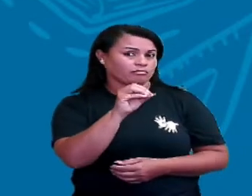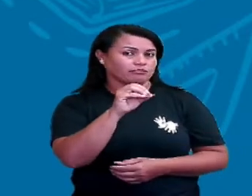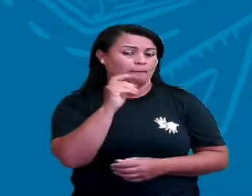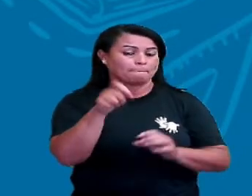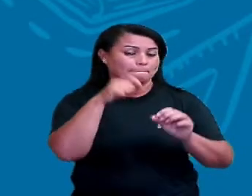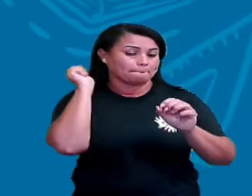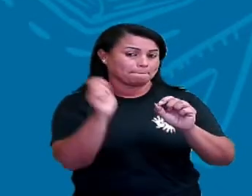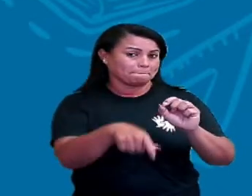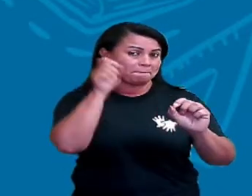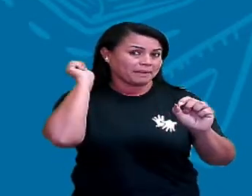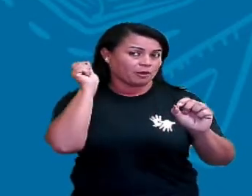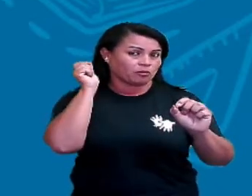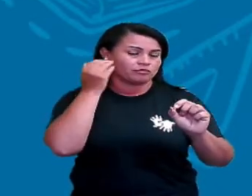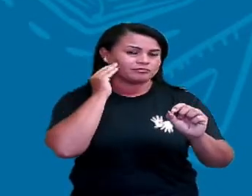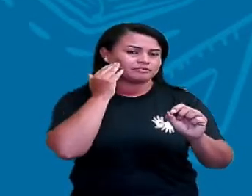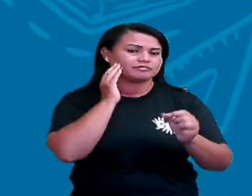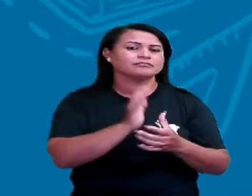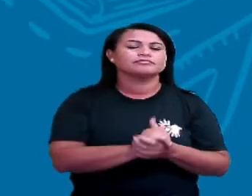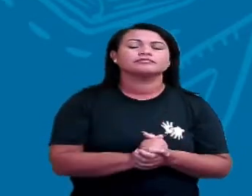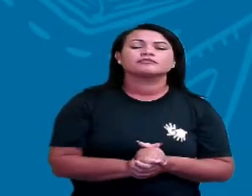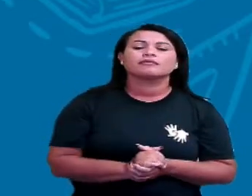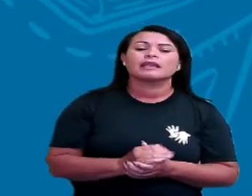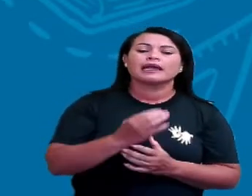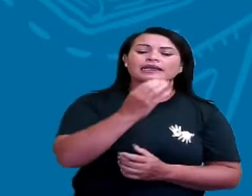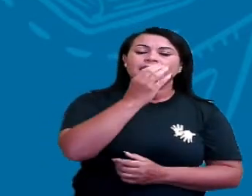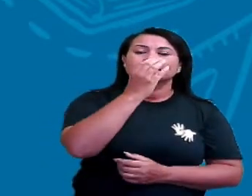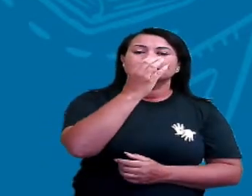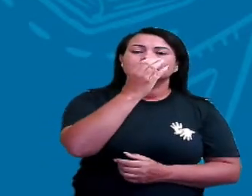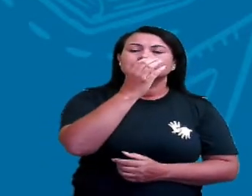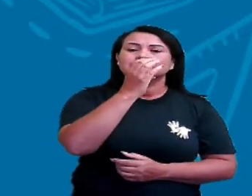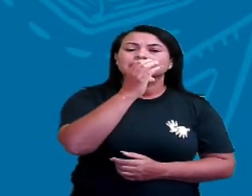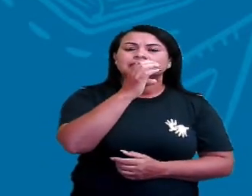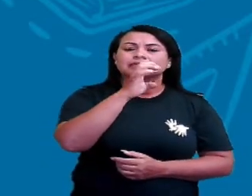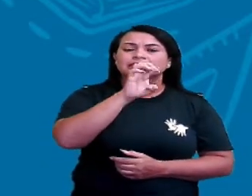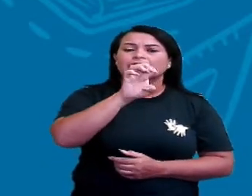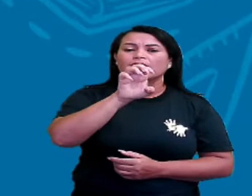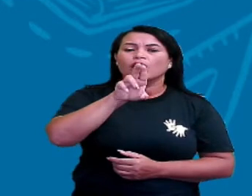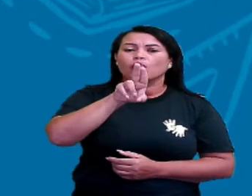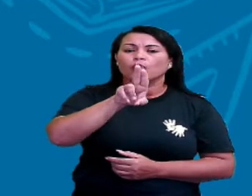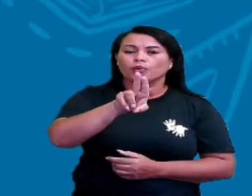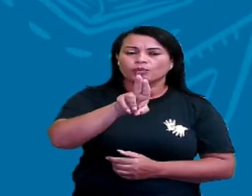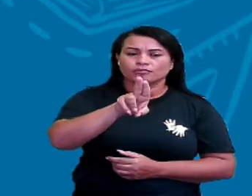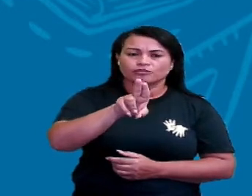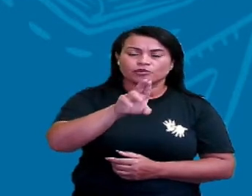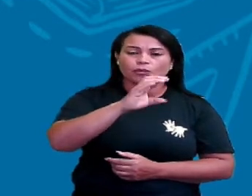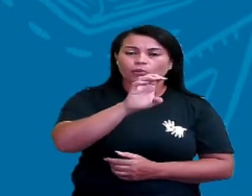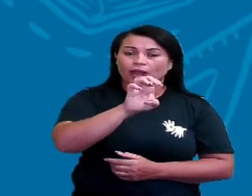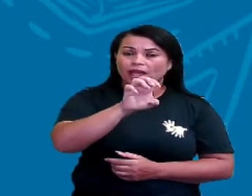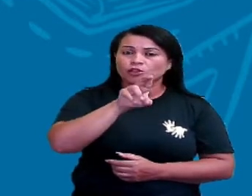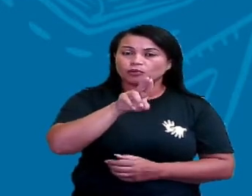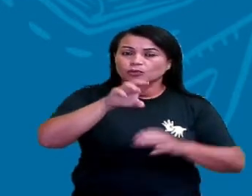O juntinhos. Céu, tenho o E e o U.